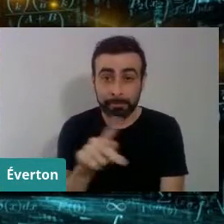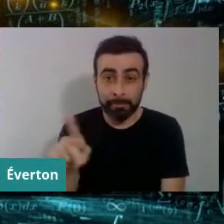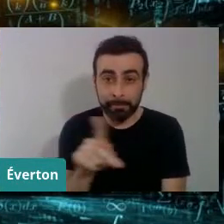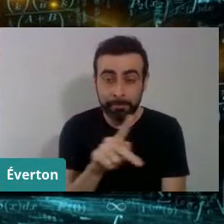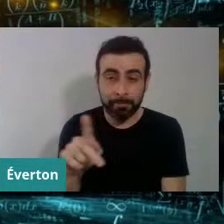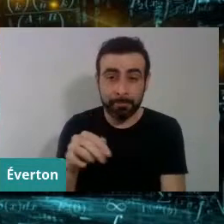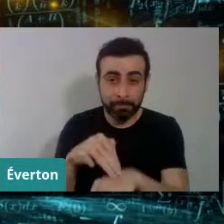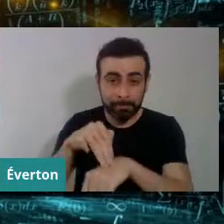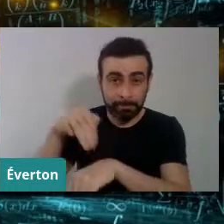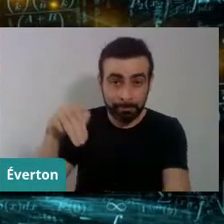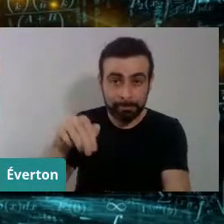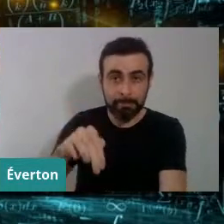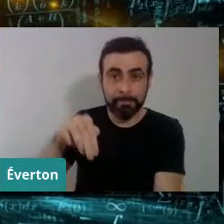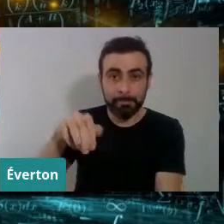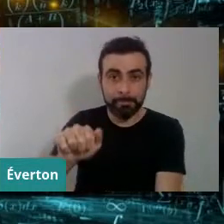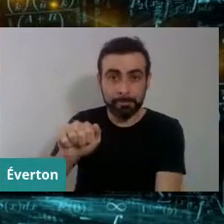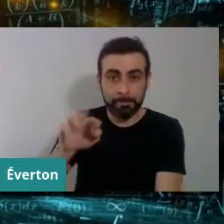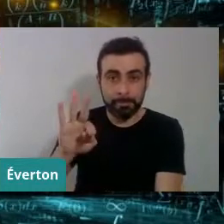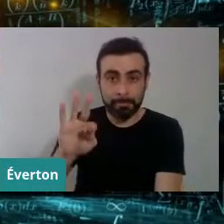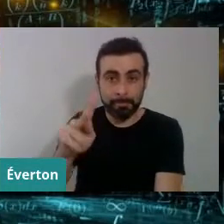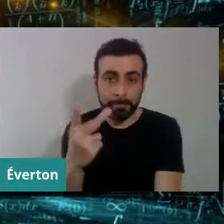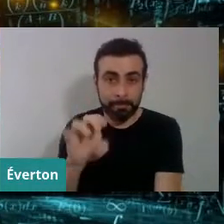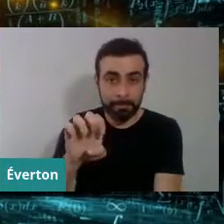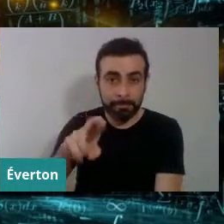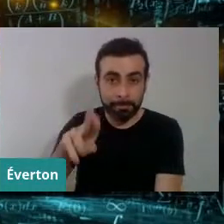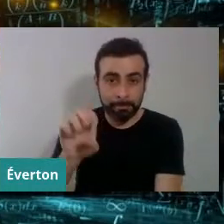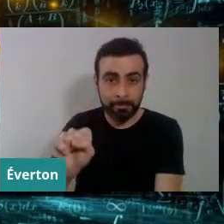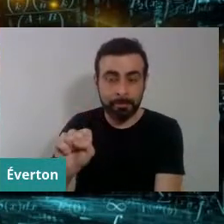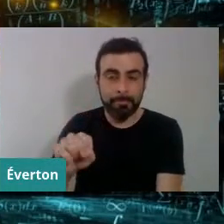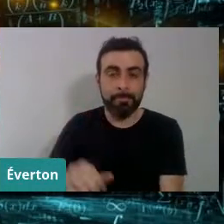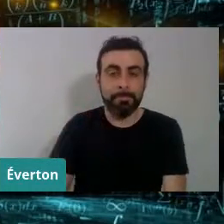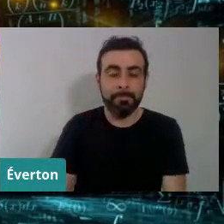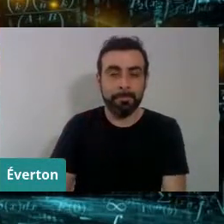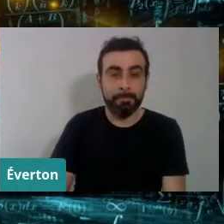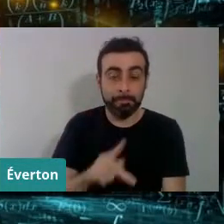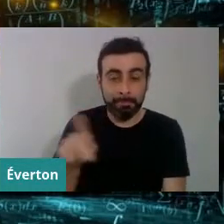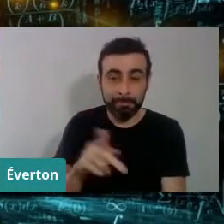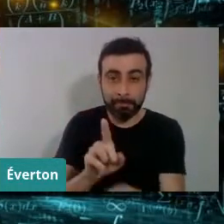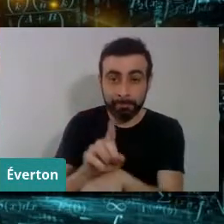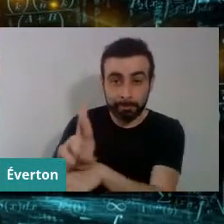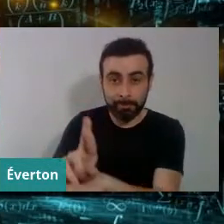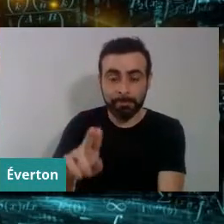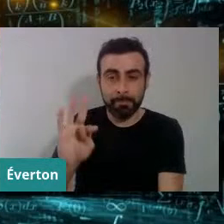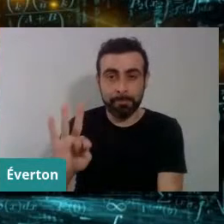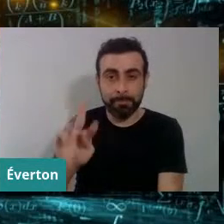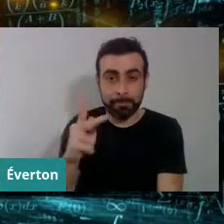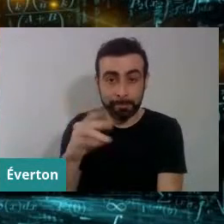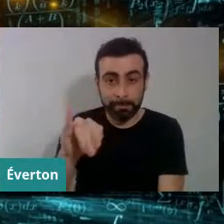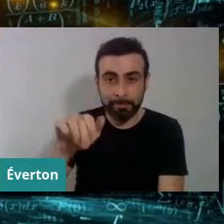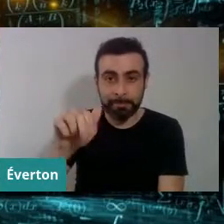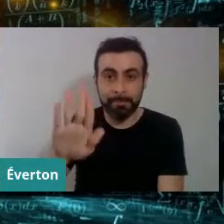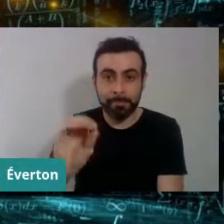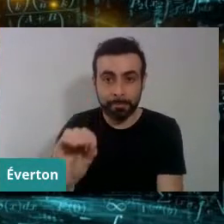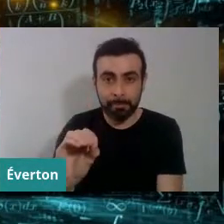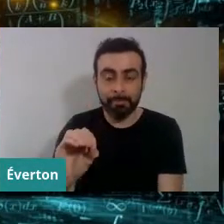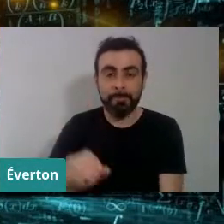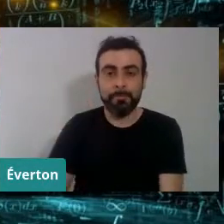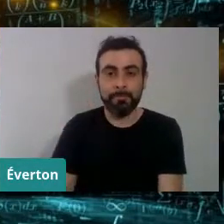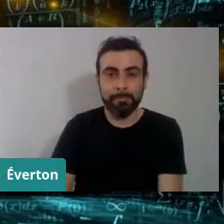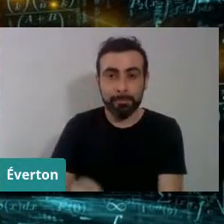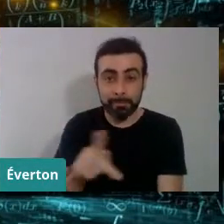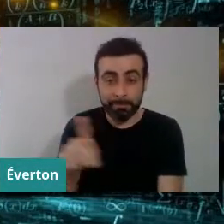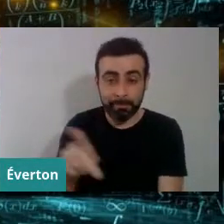professor mestre Matheus Terlesk Silva, professor doutor Tiago Luiz Ferraza, professor